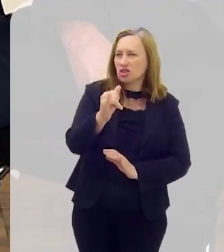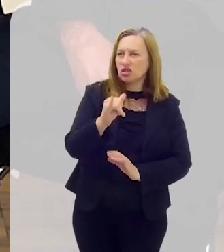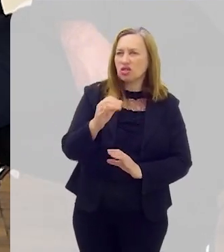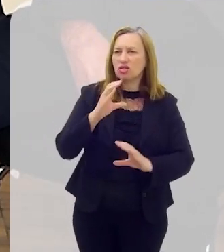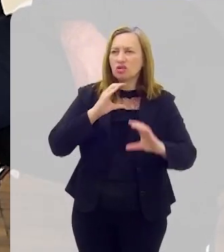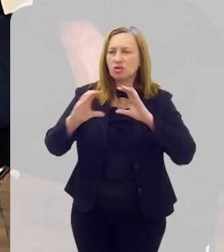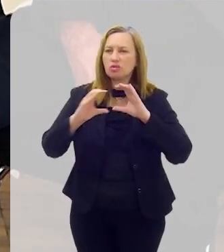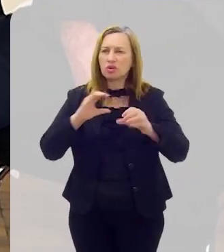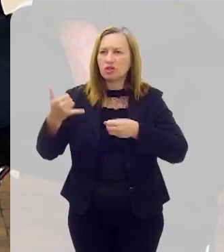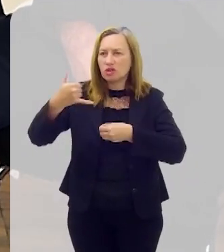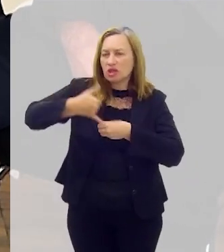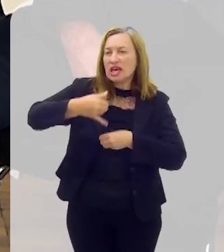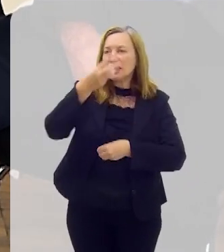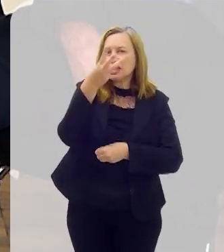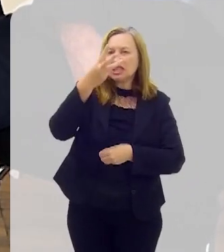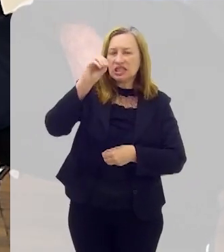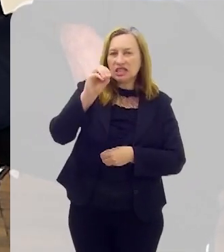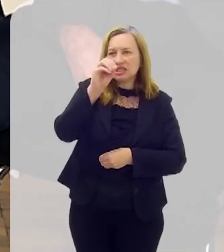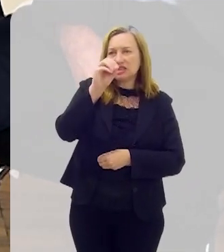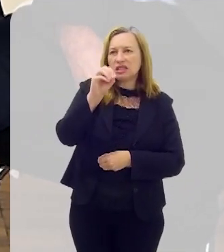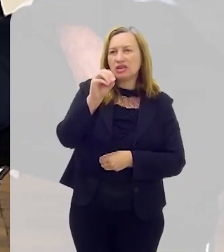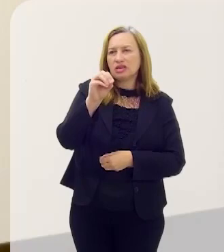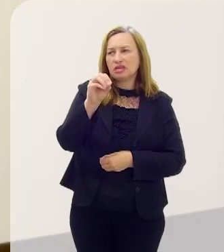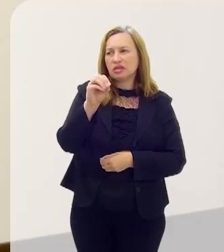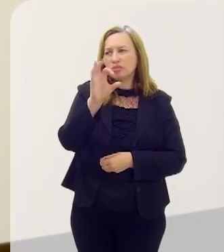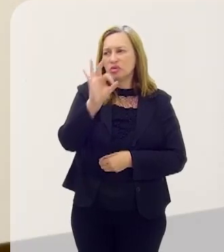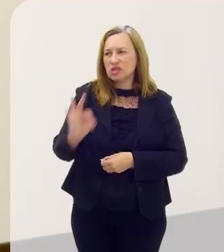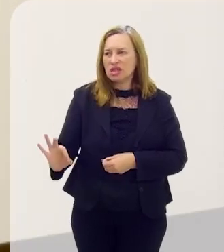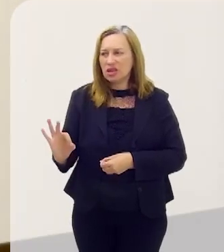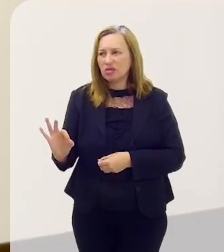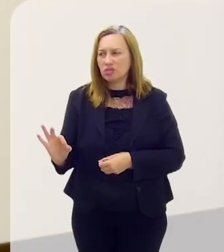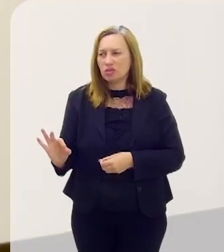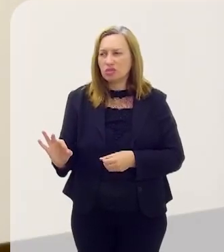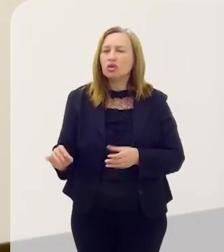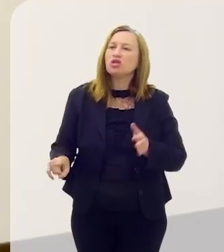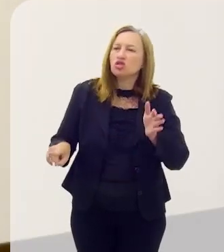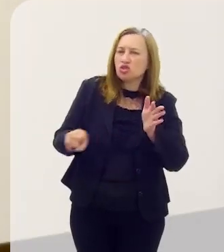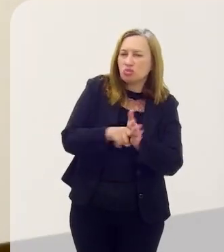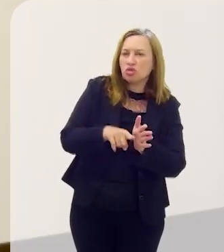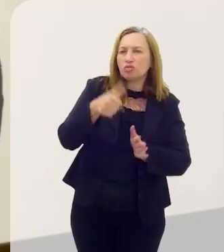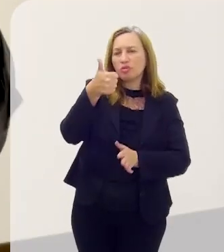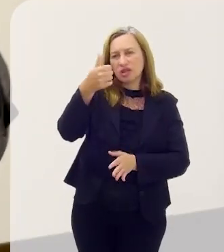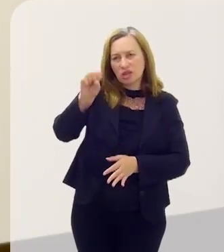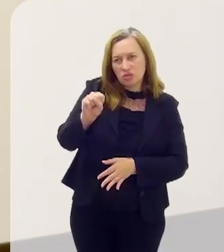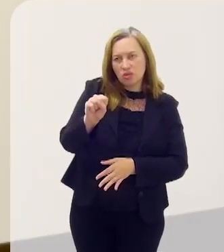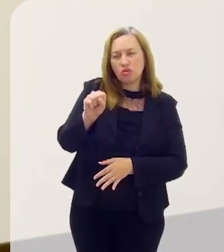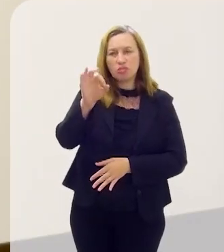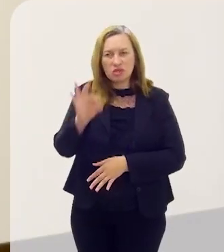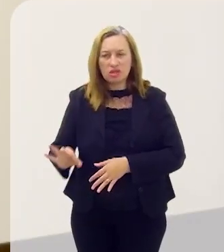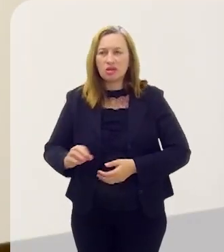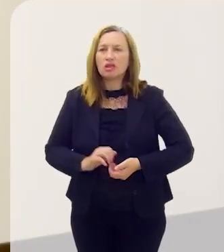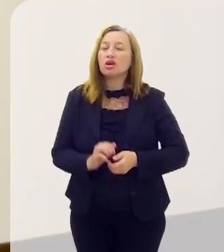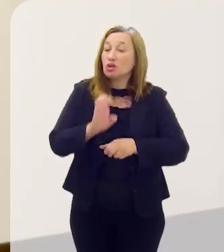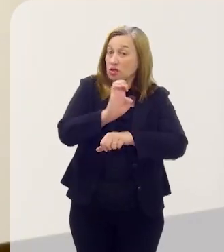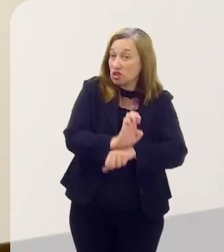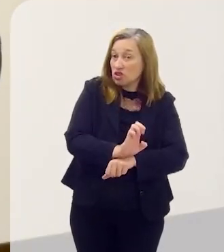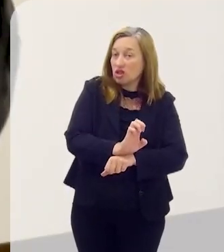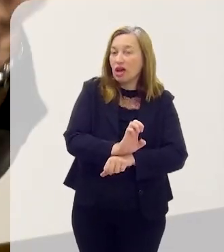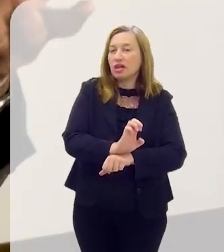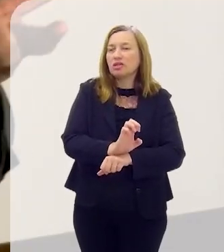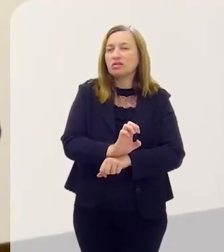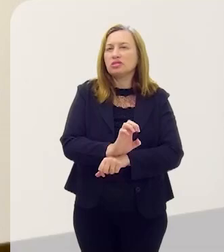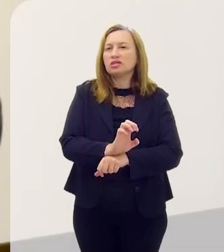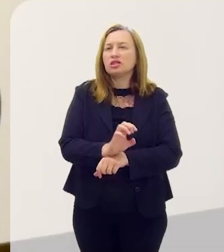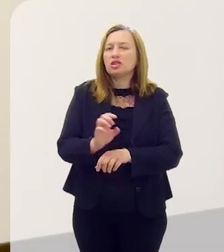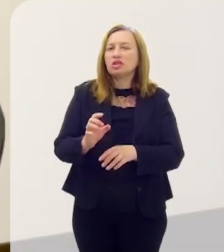combustíveis de 30% para 18%, claro que não foi só para o Rio de Janeiro, para o Brasil inteiro, os estados